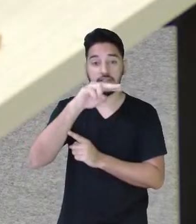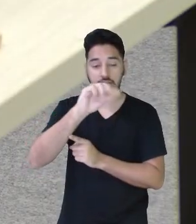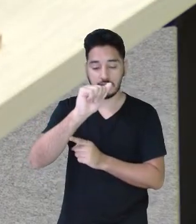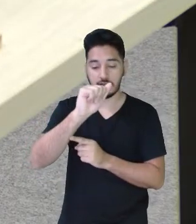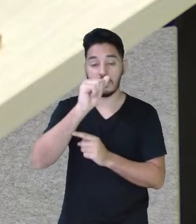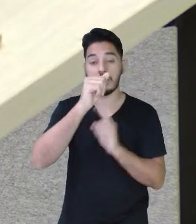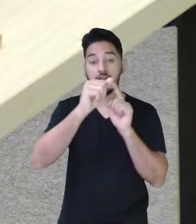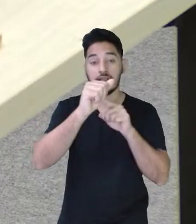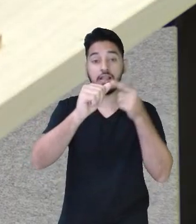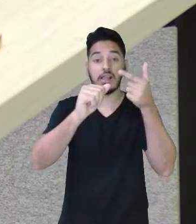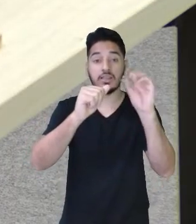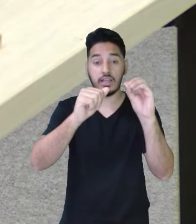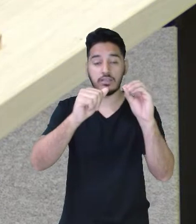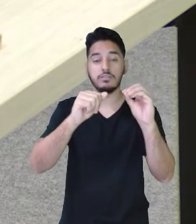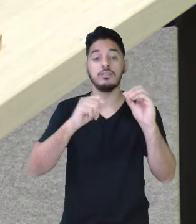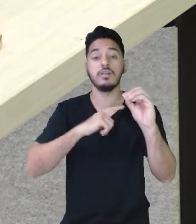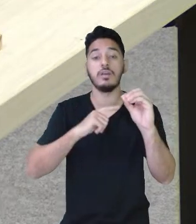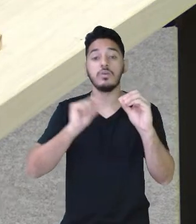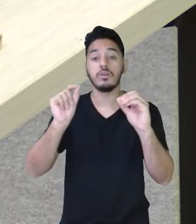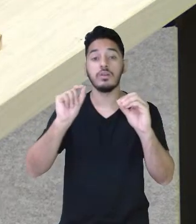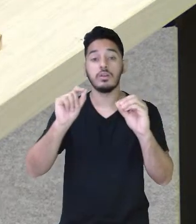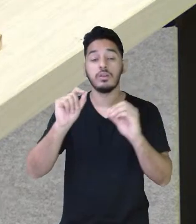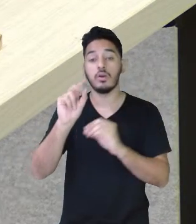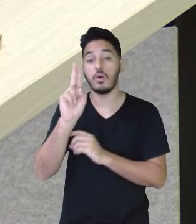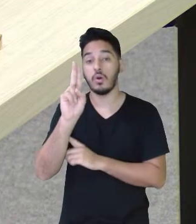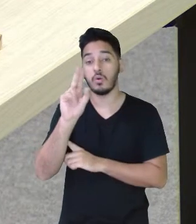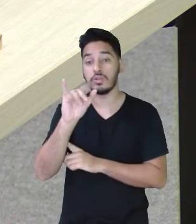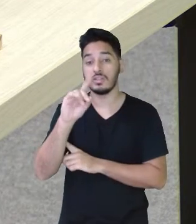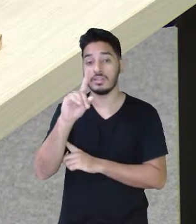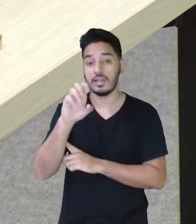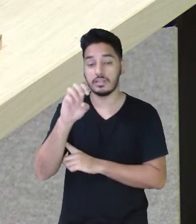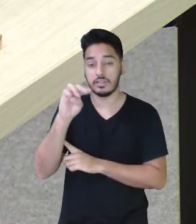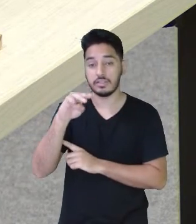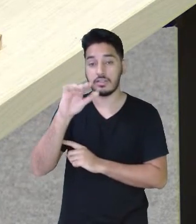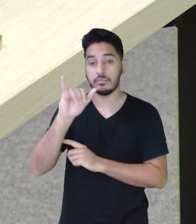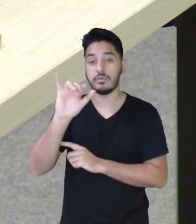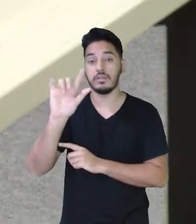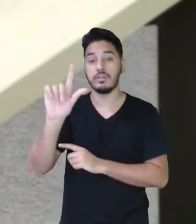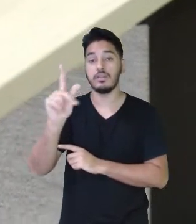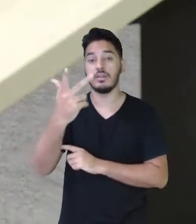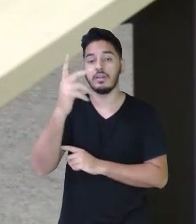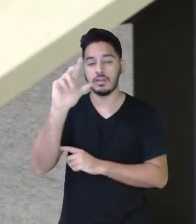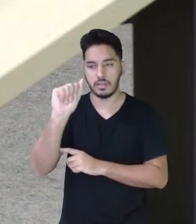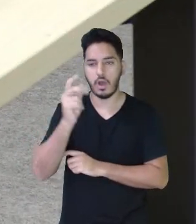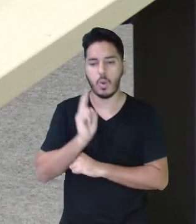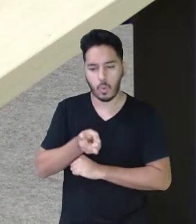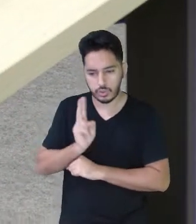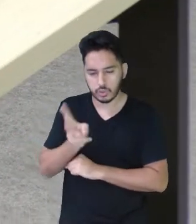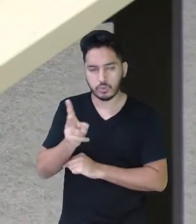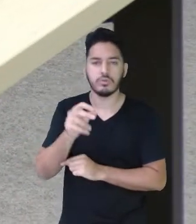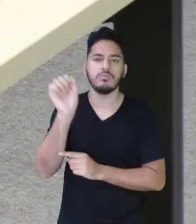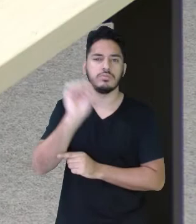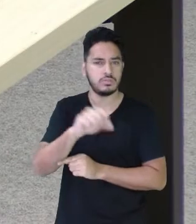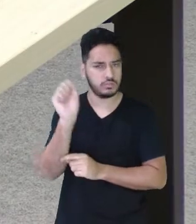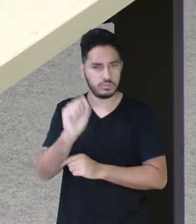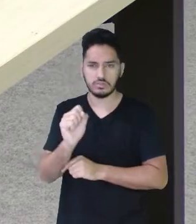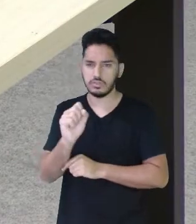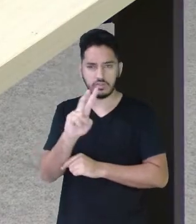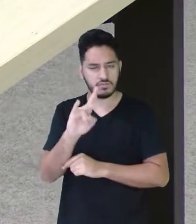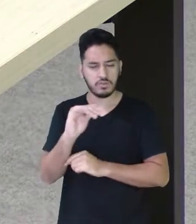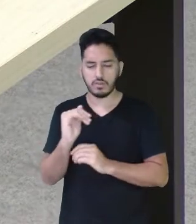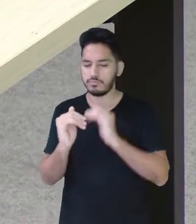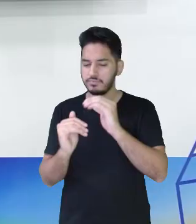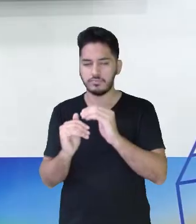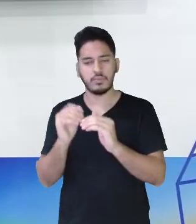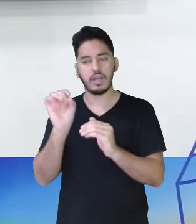A cada 10 centenas eu tenho uma unidade de milhar. Continua? Com certeza continua. Eu poderia